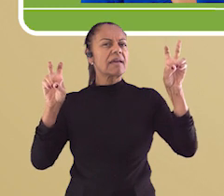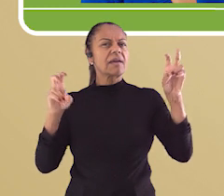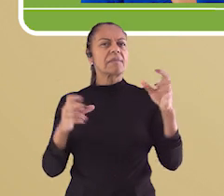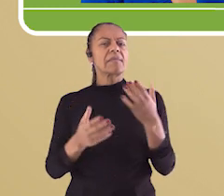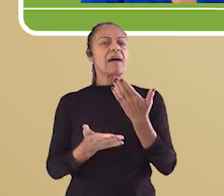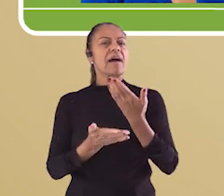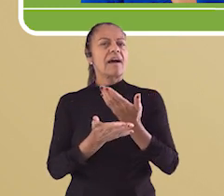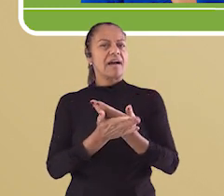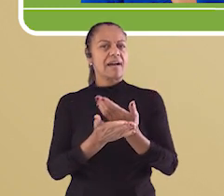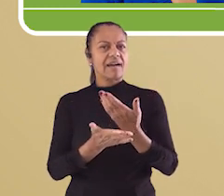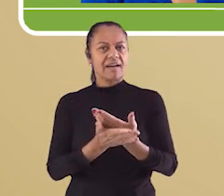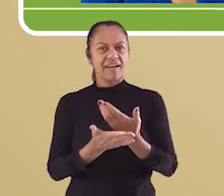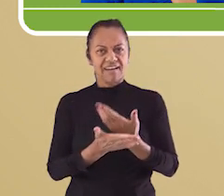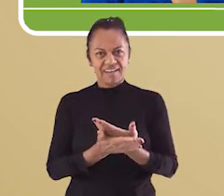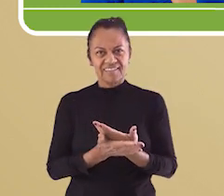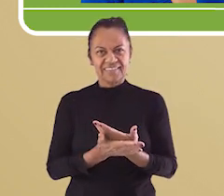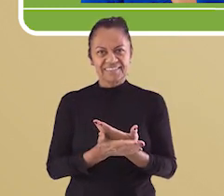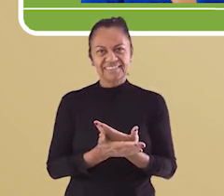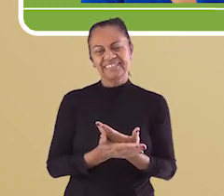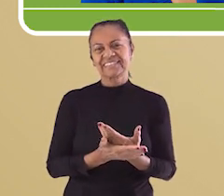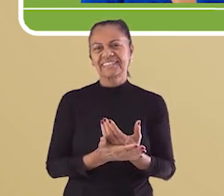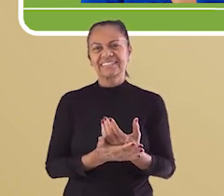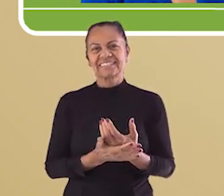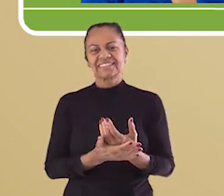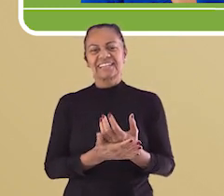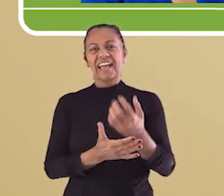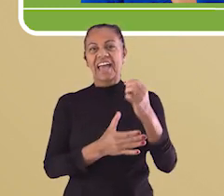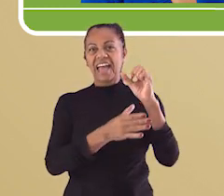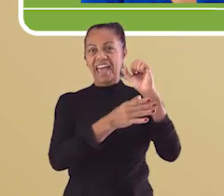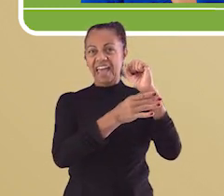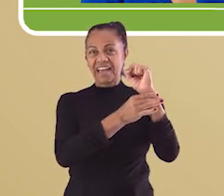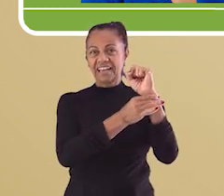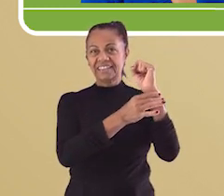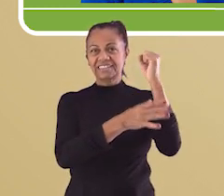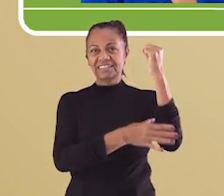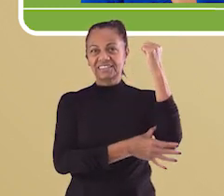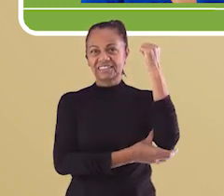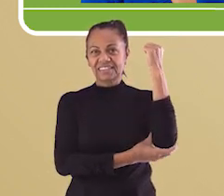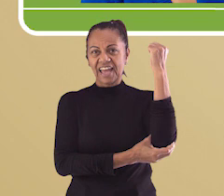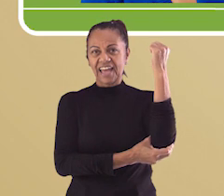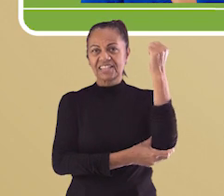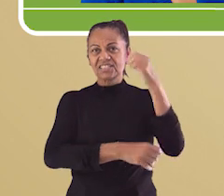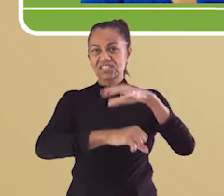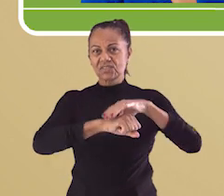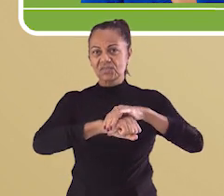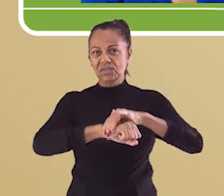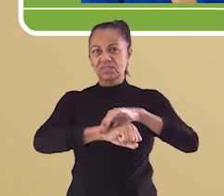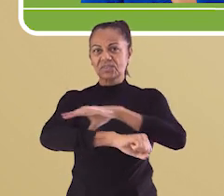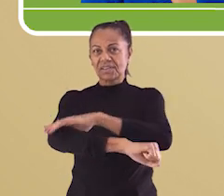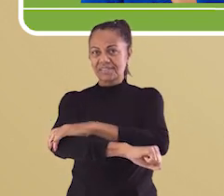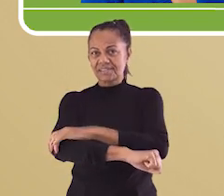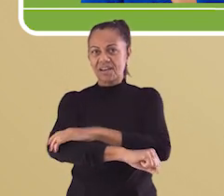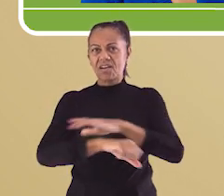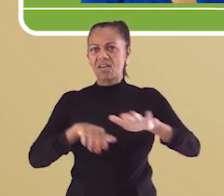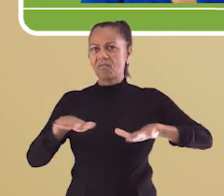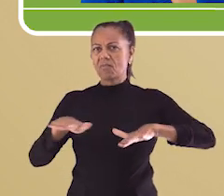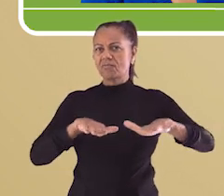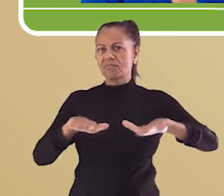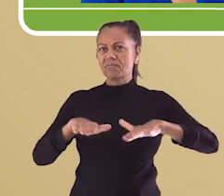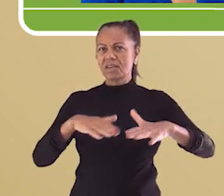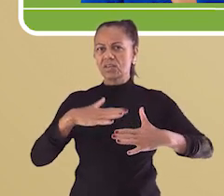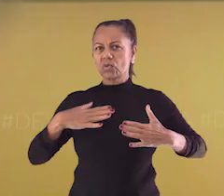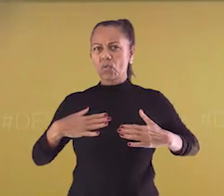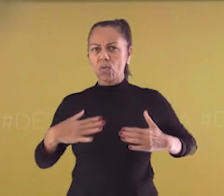Articulações e Movimentos. Ficou fácil? Hoje nós vamos ver como ocorre o movimento no nosso